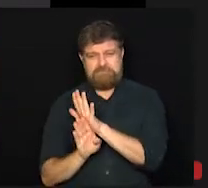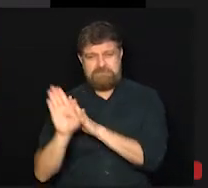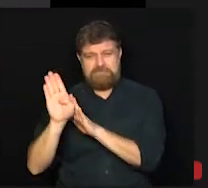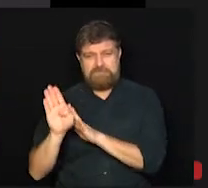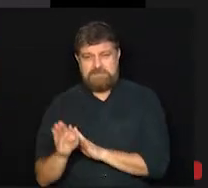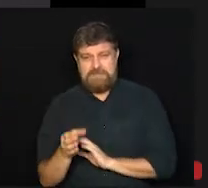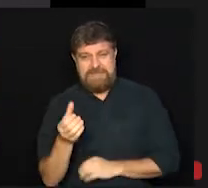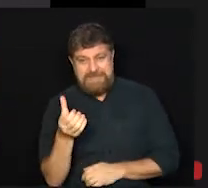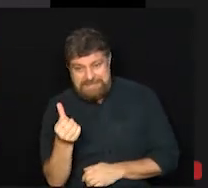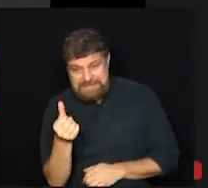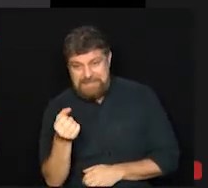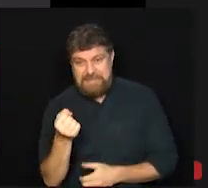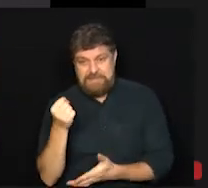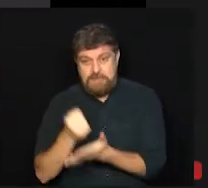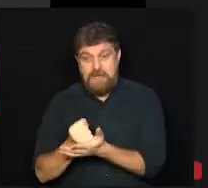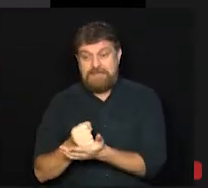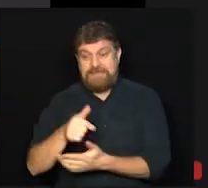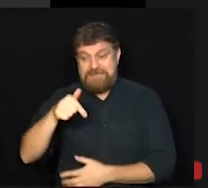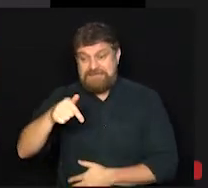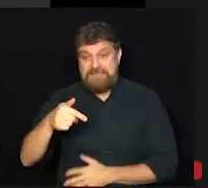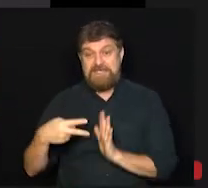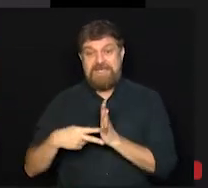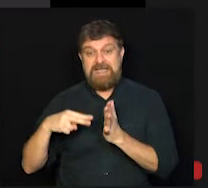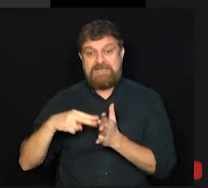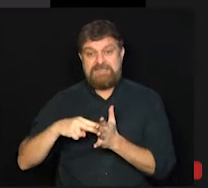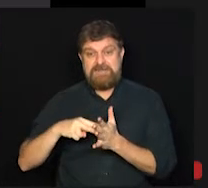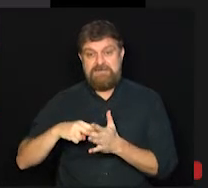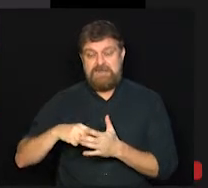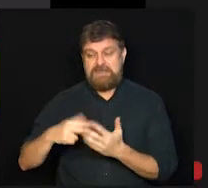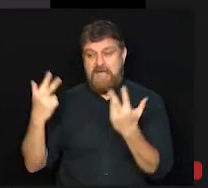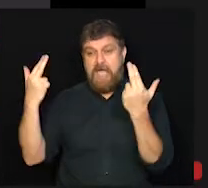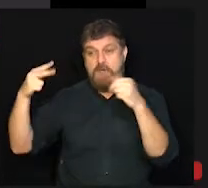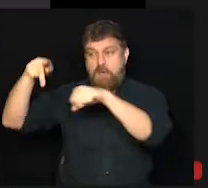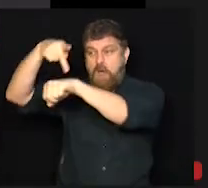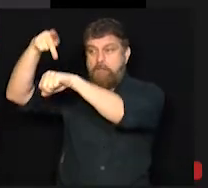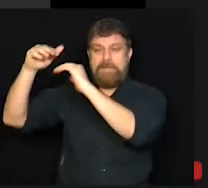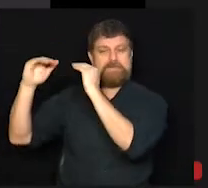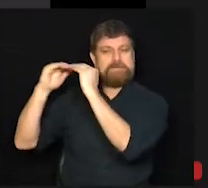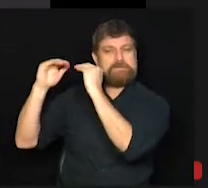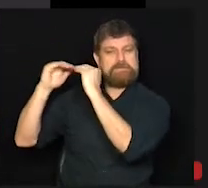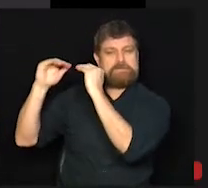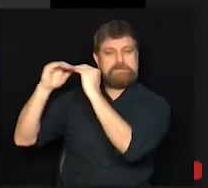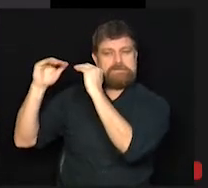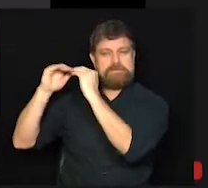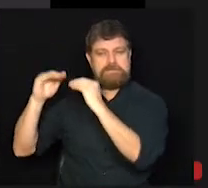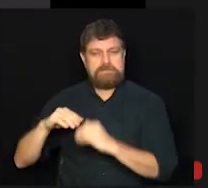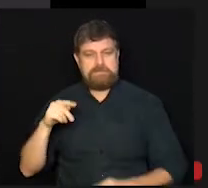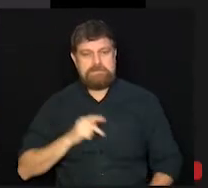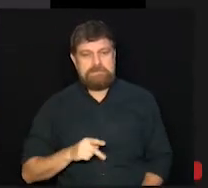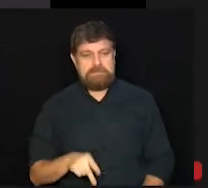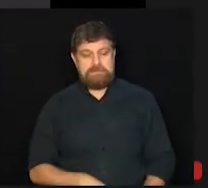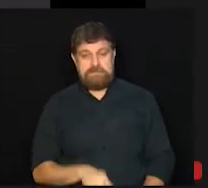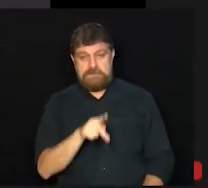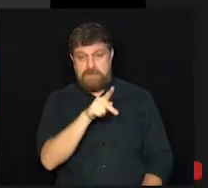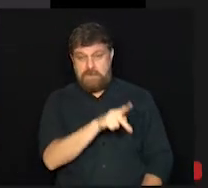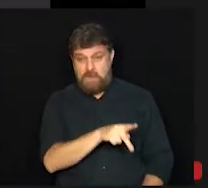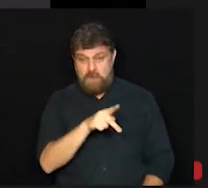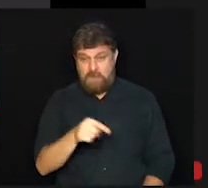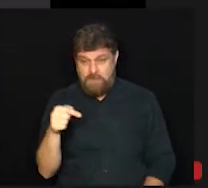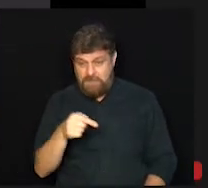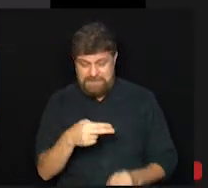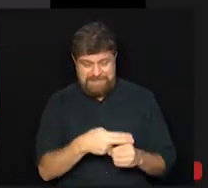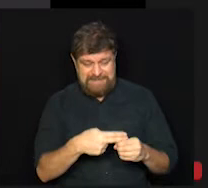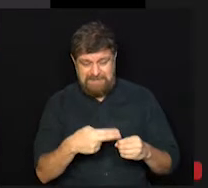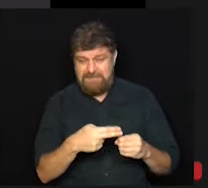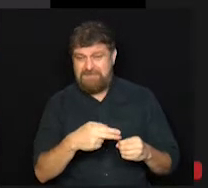quer dizer que é nível internacional, e a produção científica do nosso corpo docente, per capita, ela